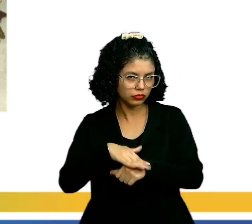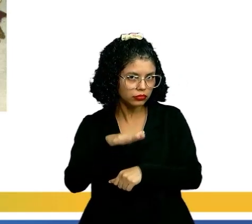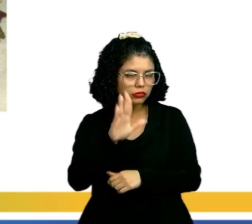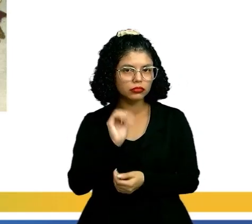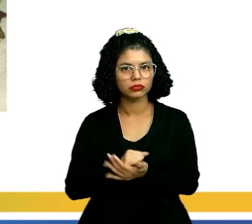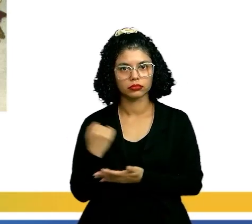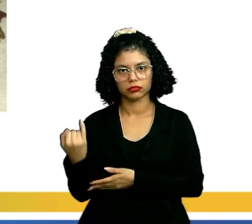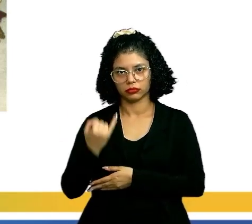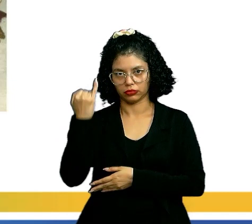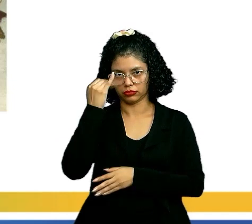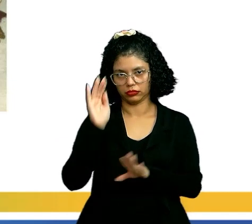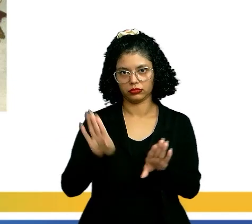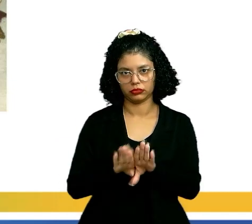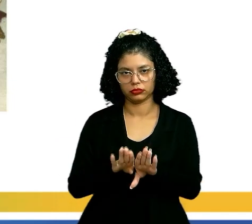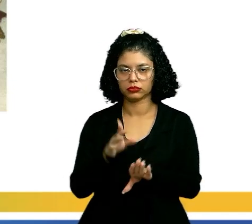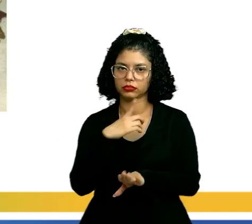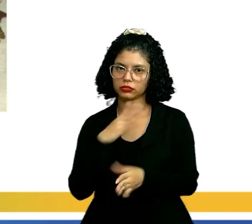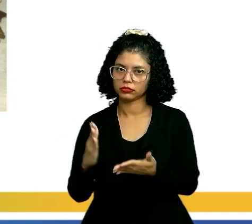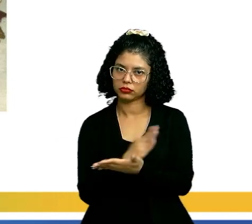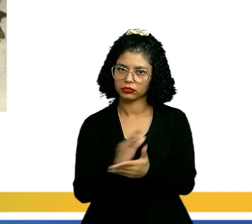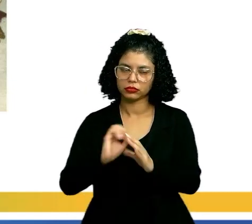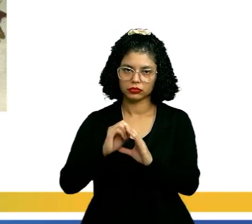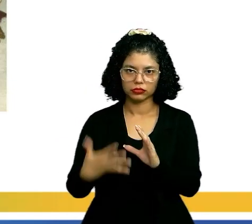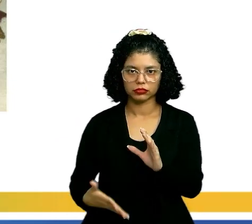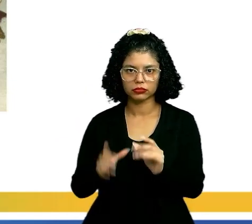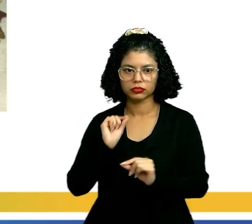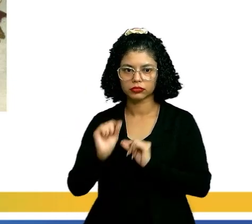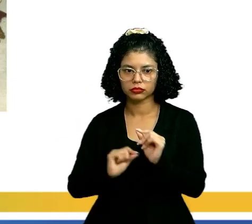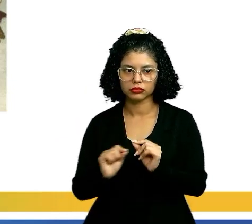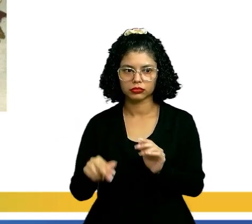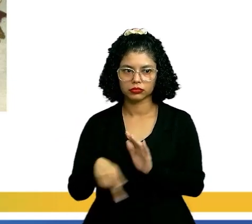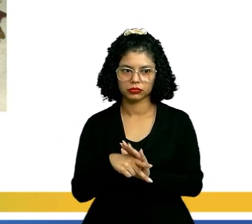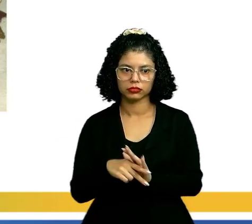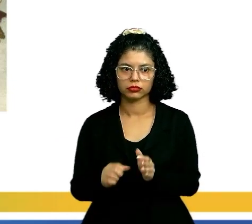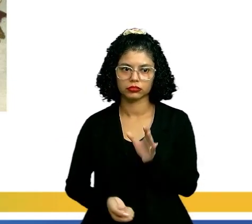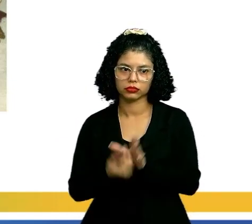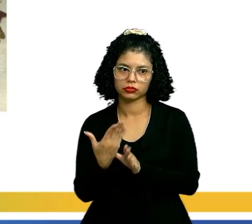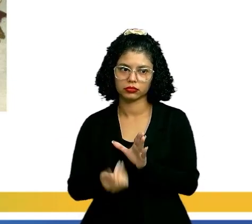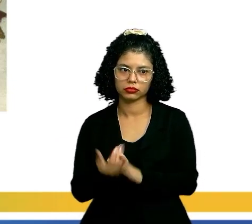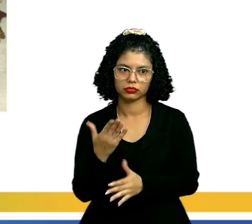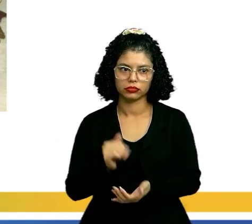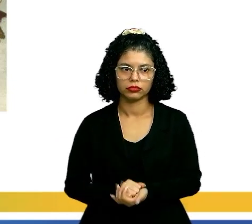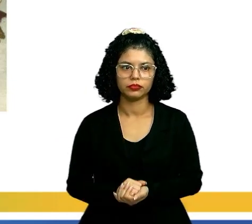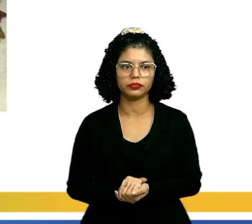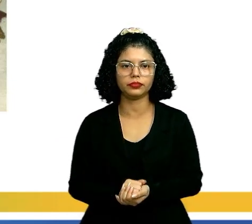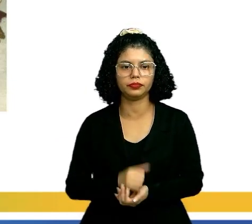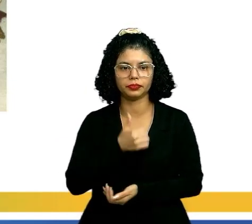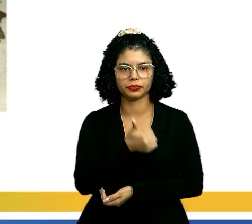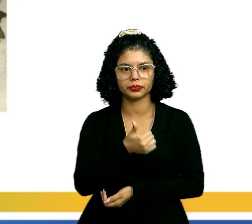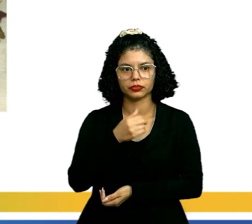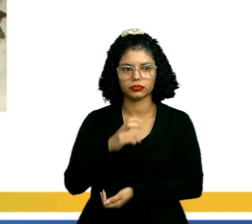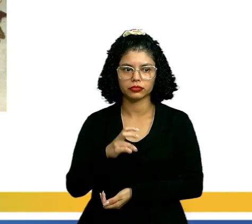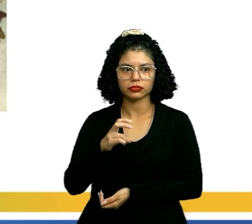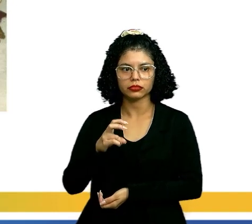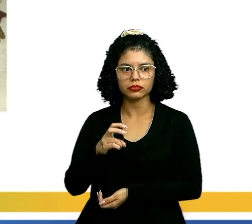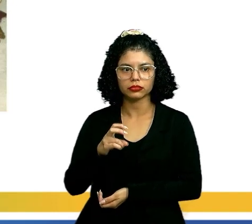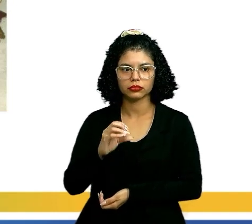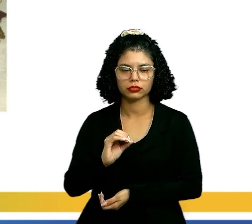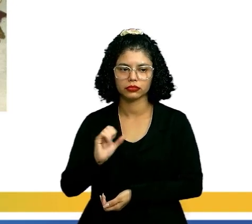saber a importância que essa obra tem, algumas características sobre ela. Ela foi produzida aí entre 1508